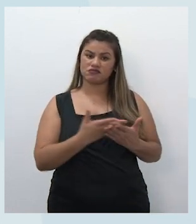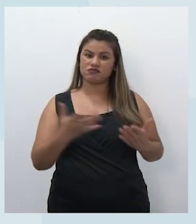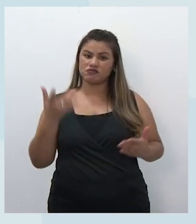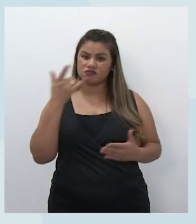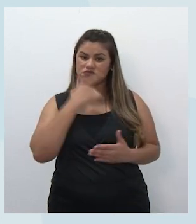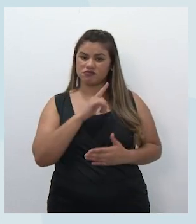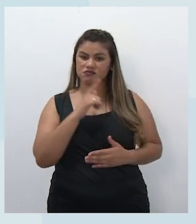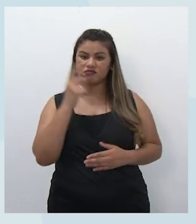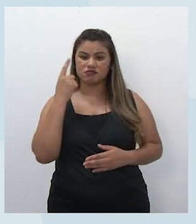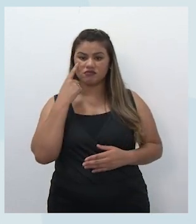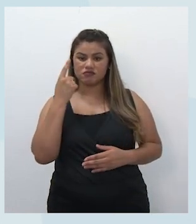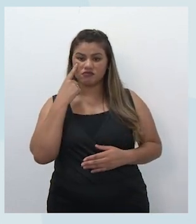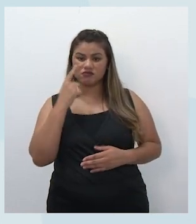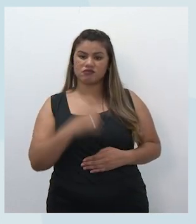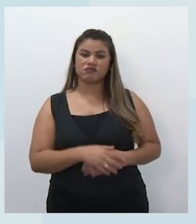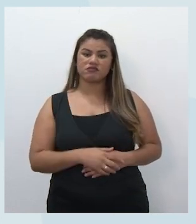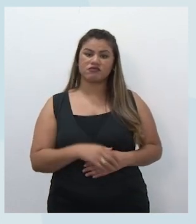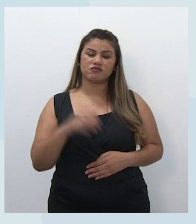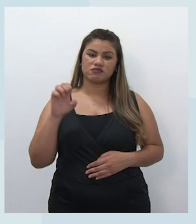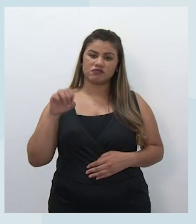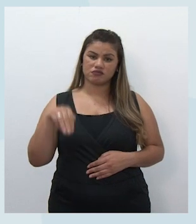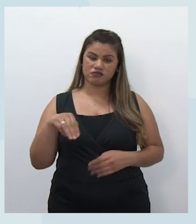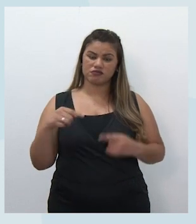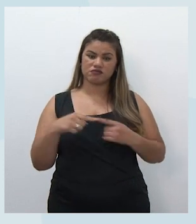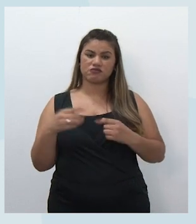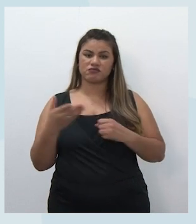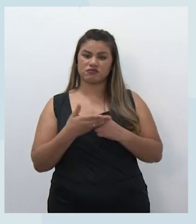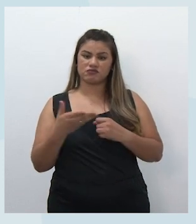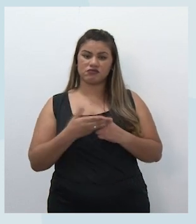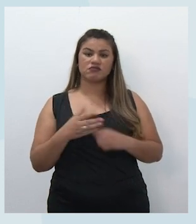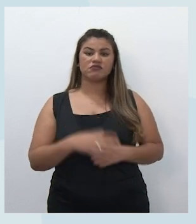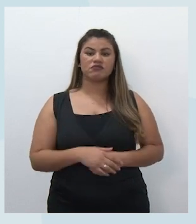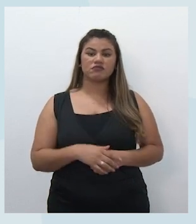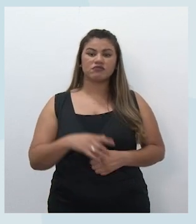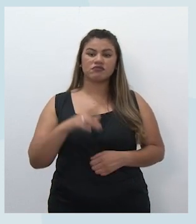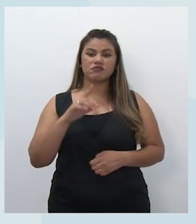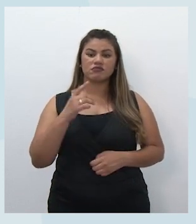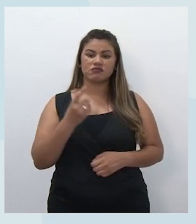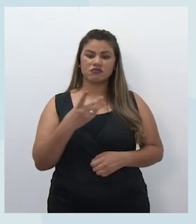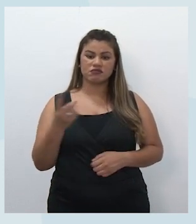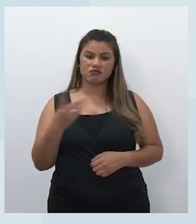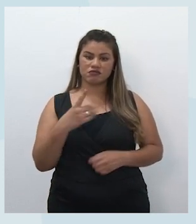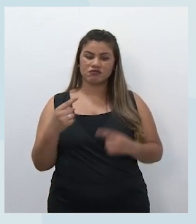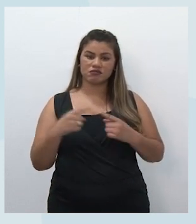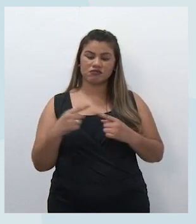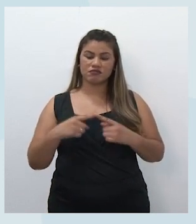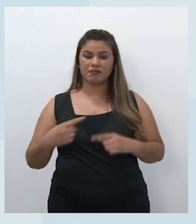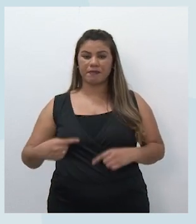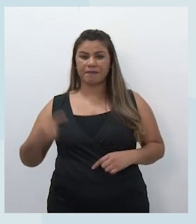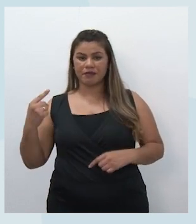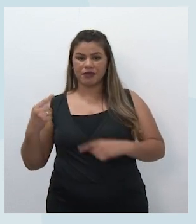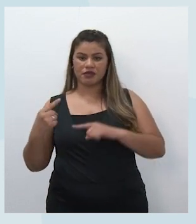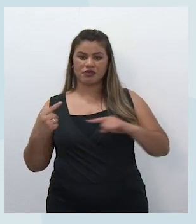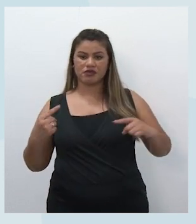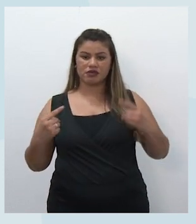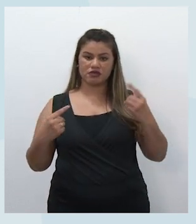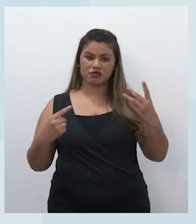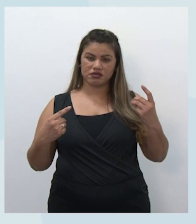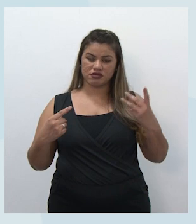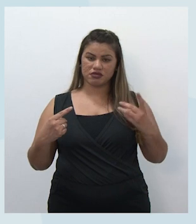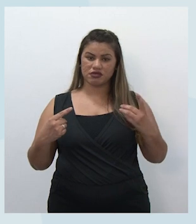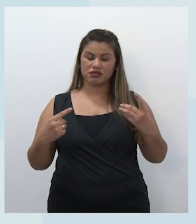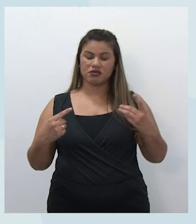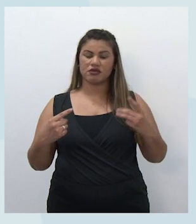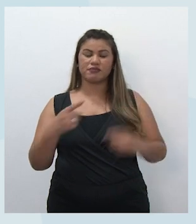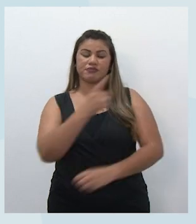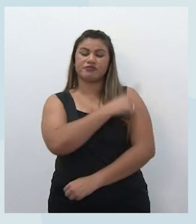a nomenclatura: EN, porque é ensino médio, 1 a 3, porque ela pode aparecer da primeira à terceira série, LGG, que indica que é